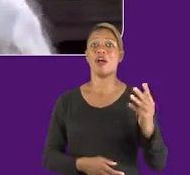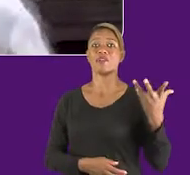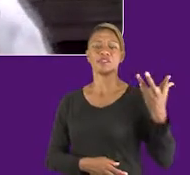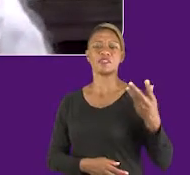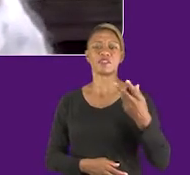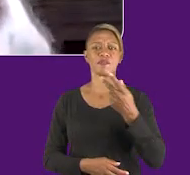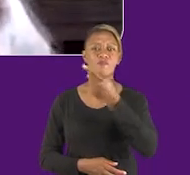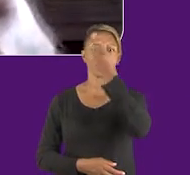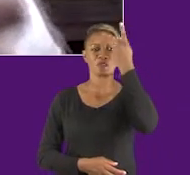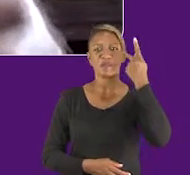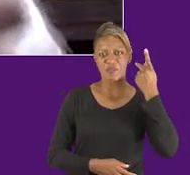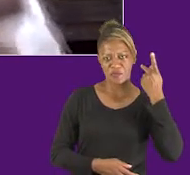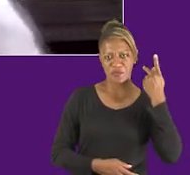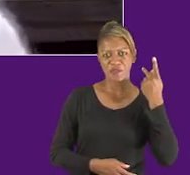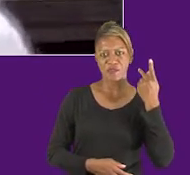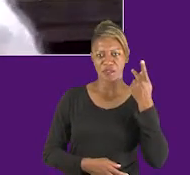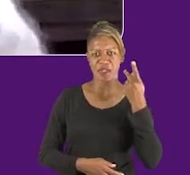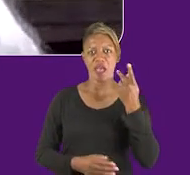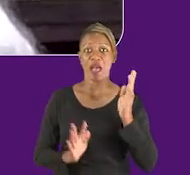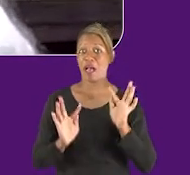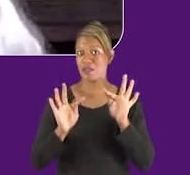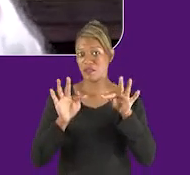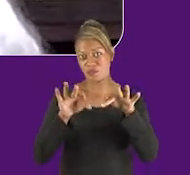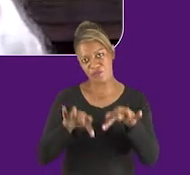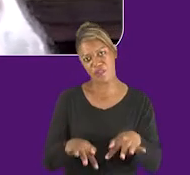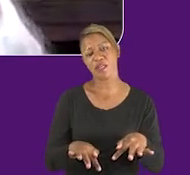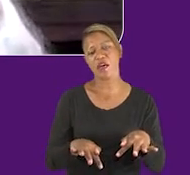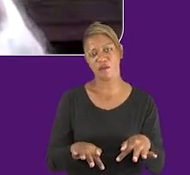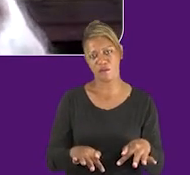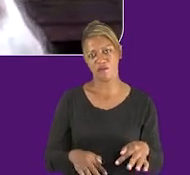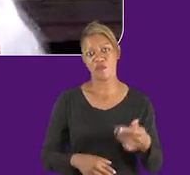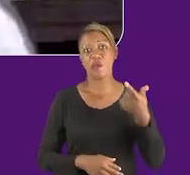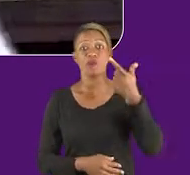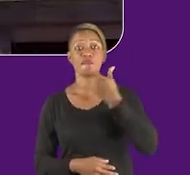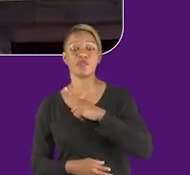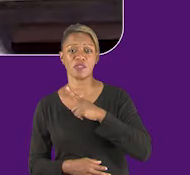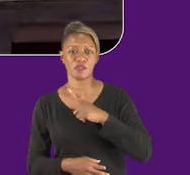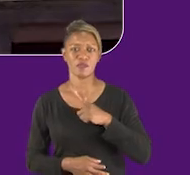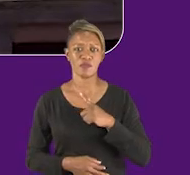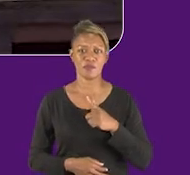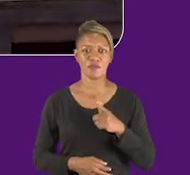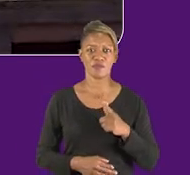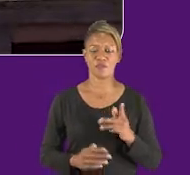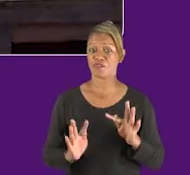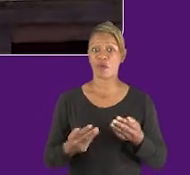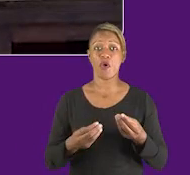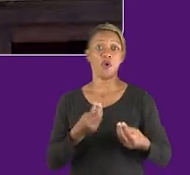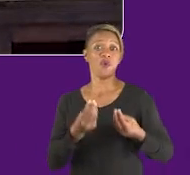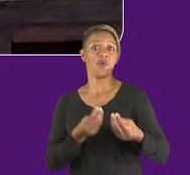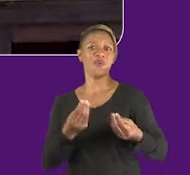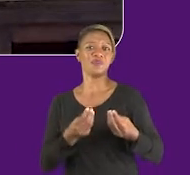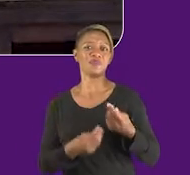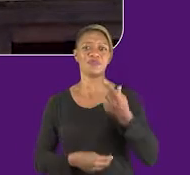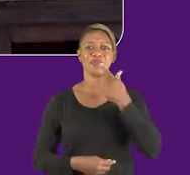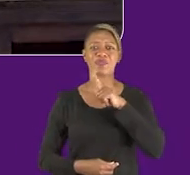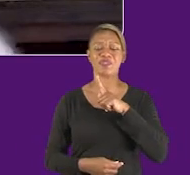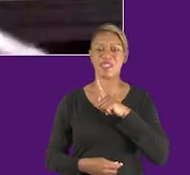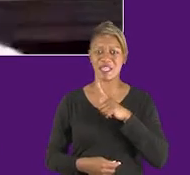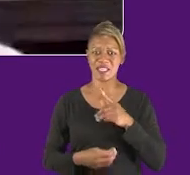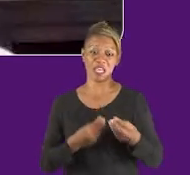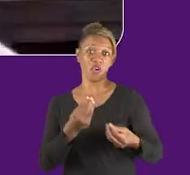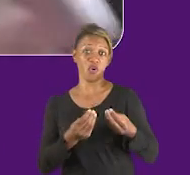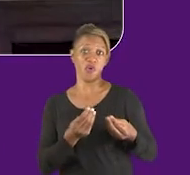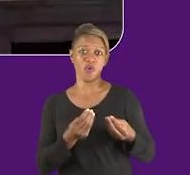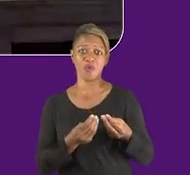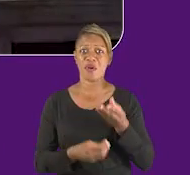e aí pode ir para uma linha de construção de software efetivamente então é de como a gente concebe dica a